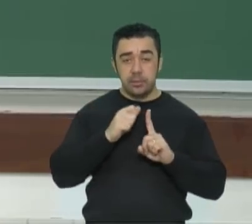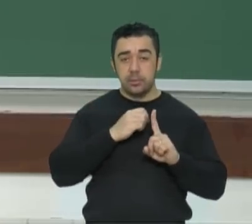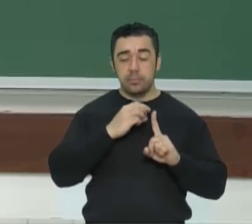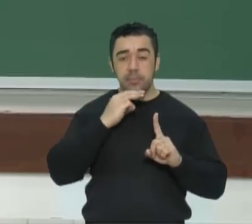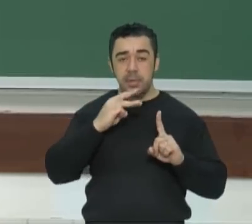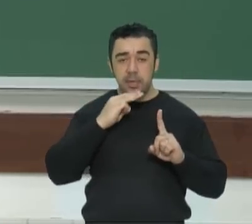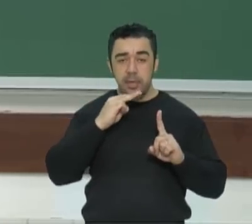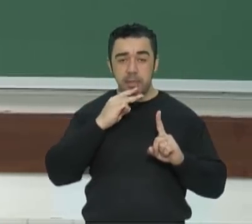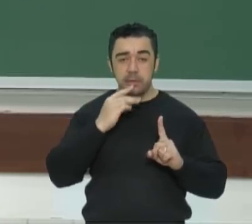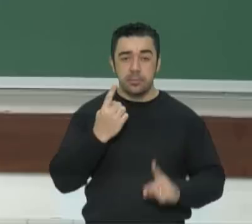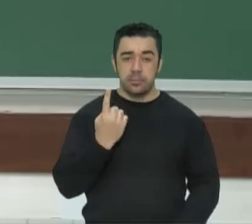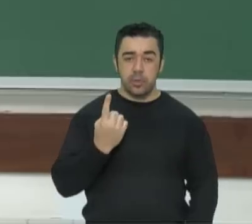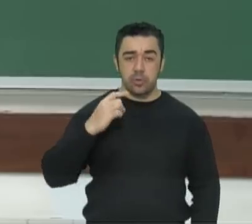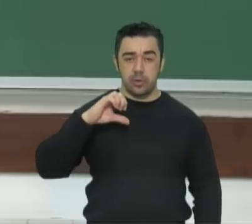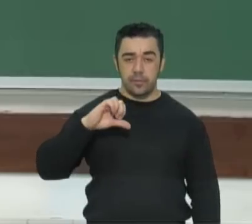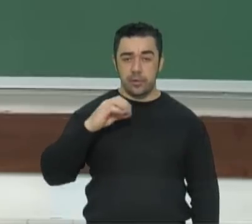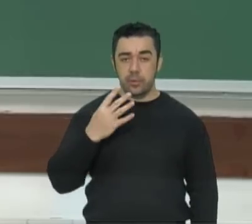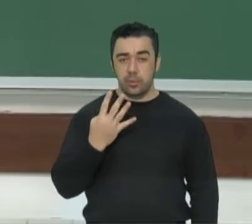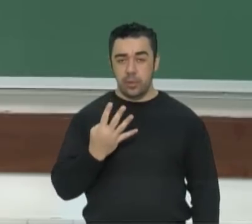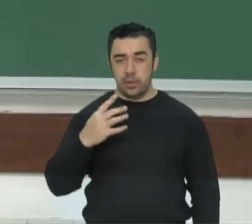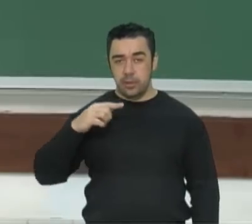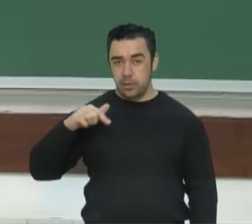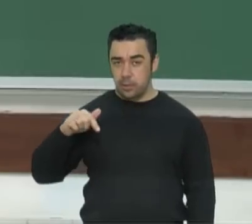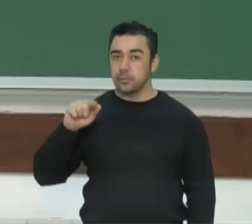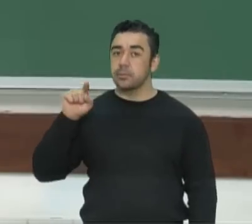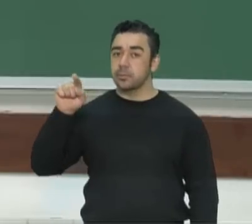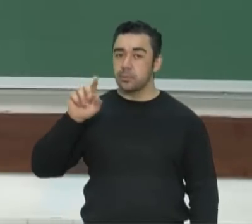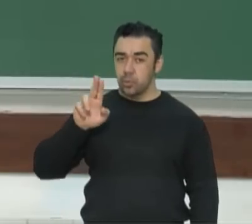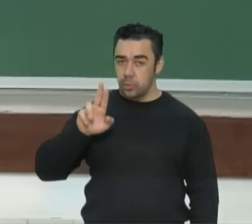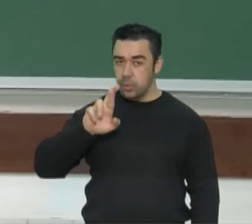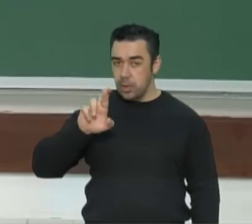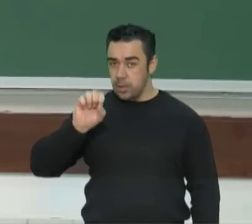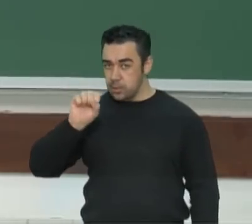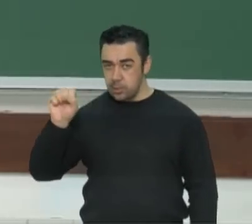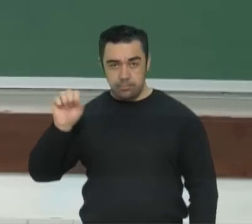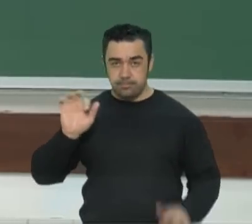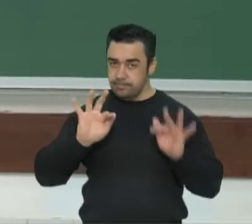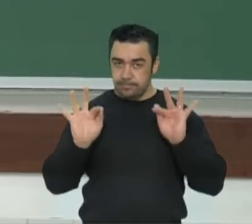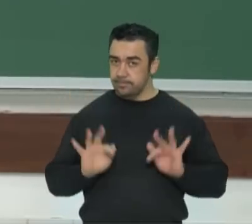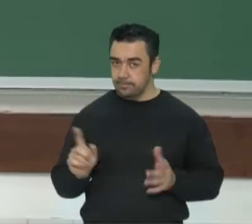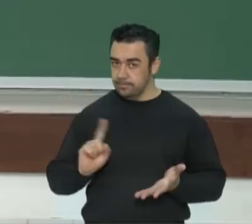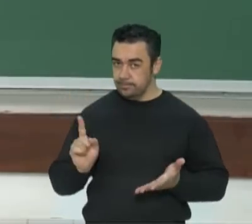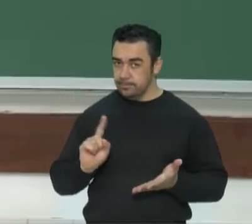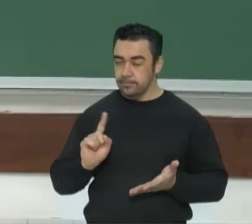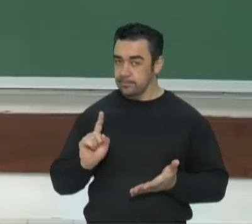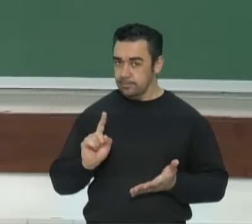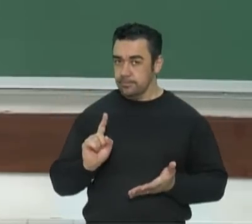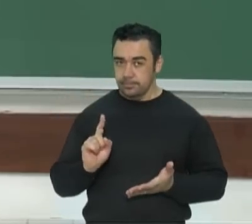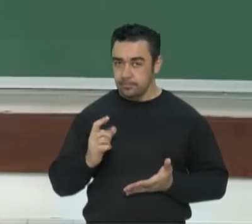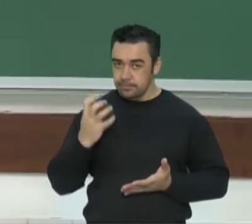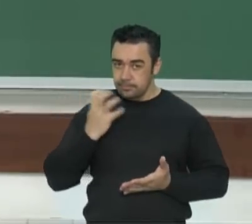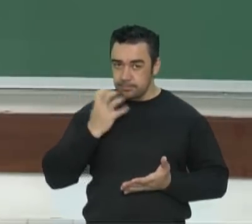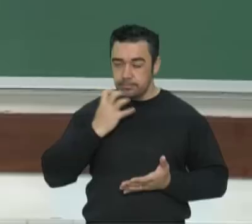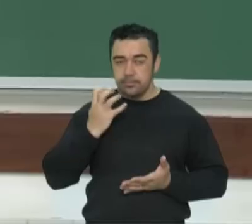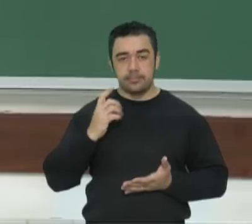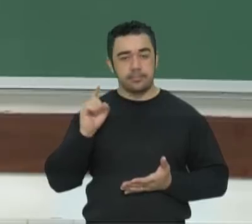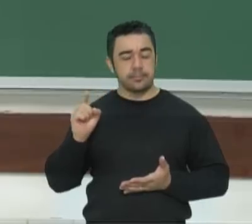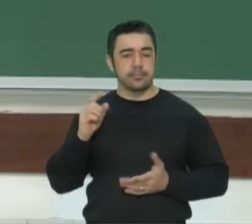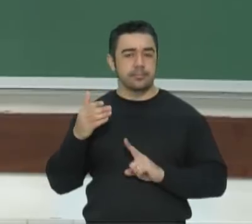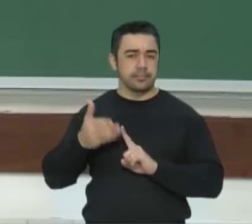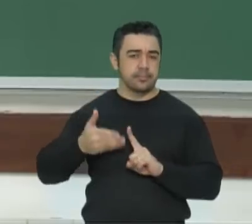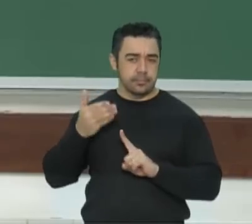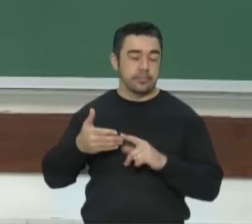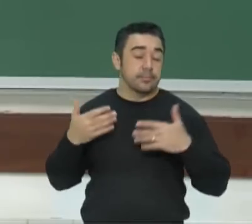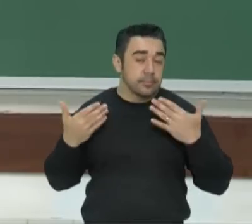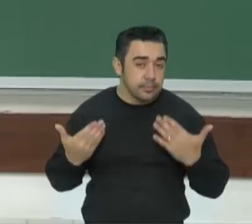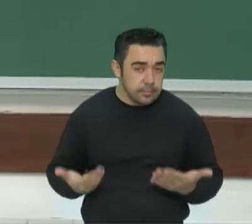Obviamente, ao ouvir esse discurso, a União Soviética não ficou muito feliz. Os líderes da União Soviética não ficaram muito felizes com esse discurso. Então você